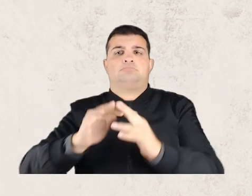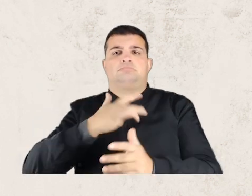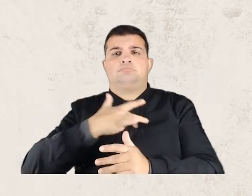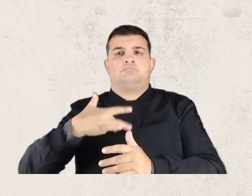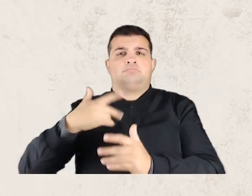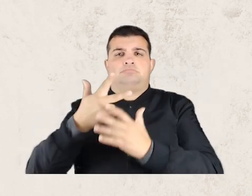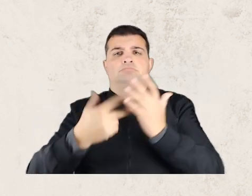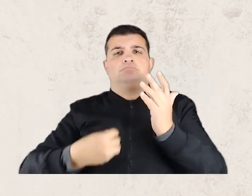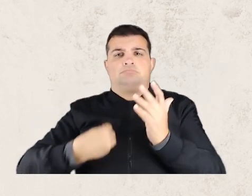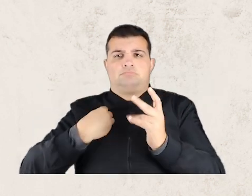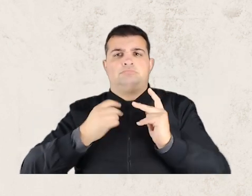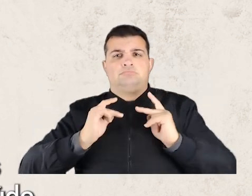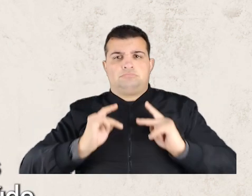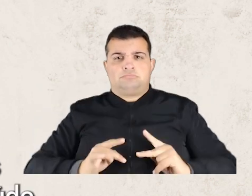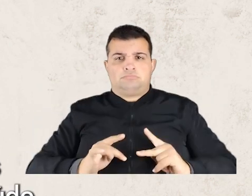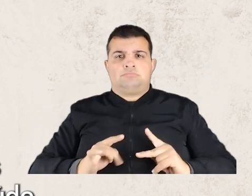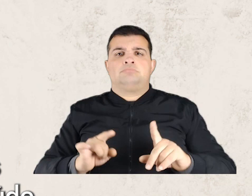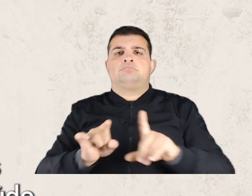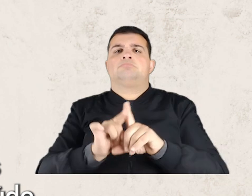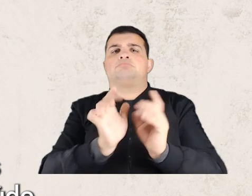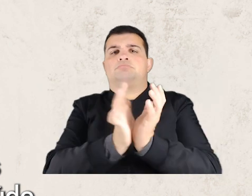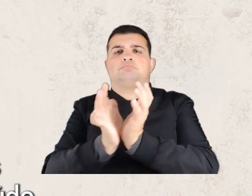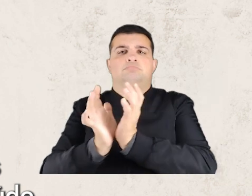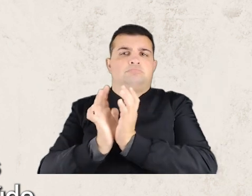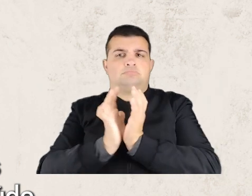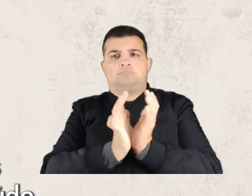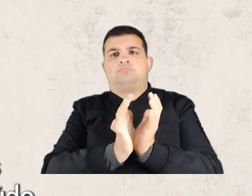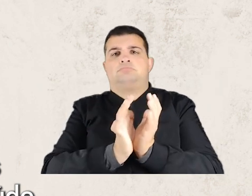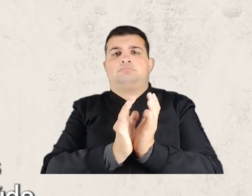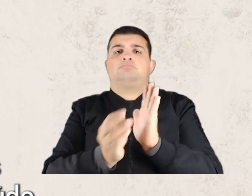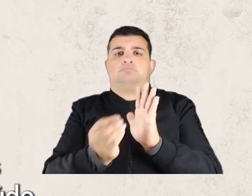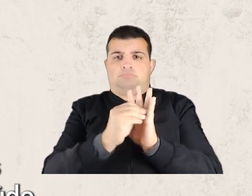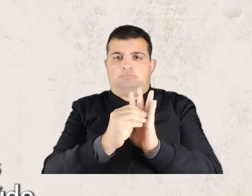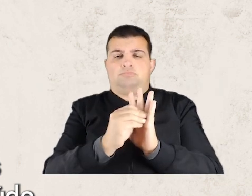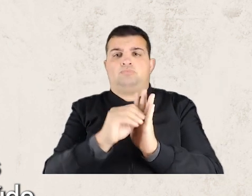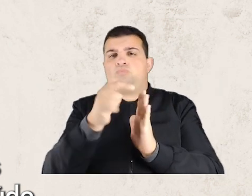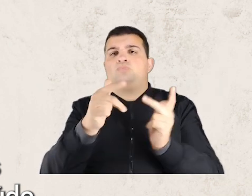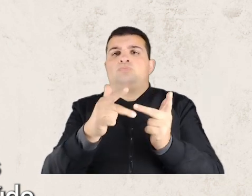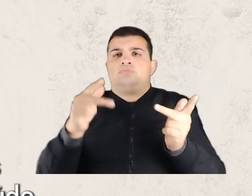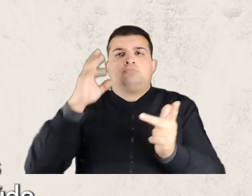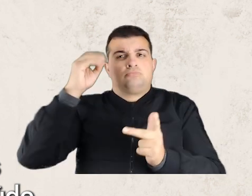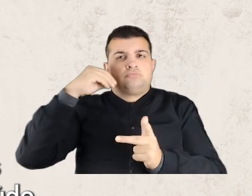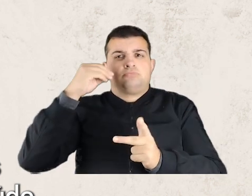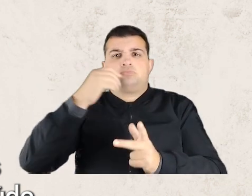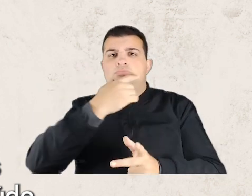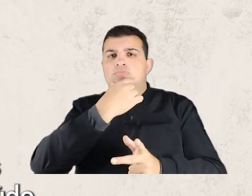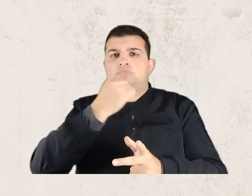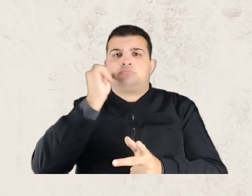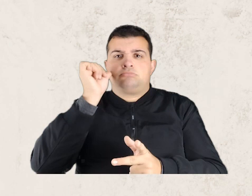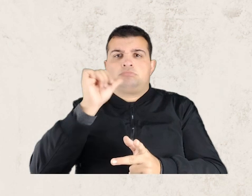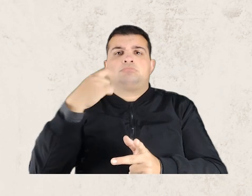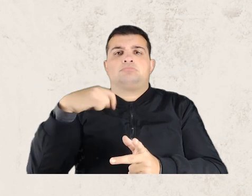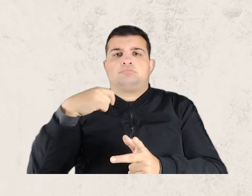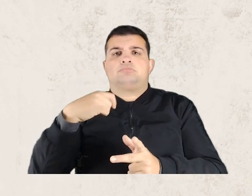e da integridade do ser humano. Está lá que as psicólogas e psicólogos devem trabalhar visando promover a saúde